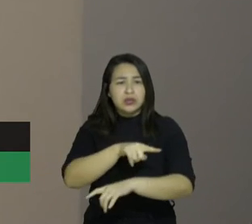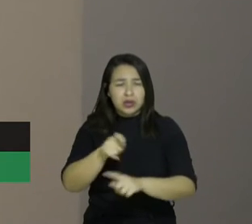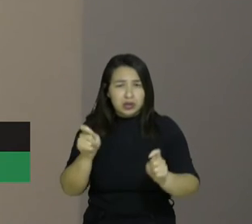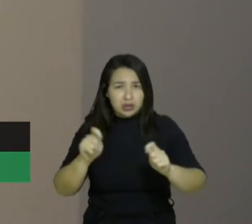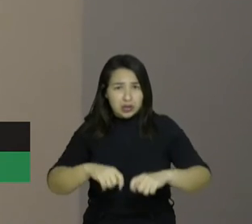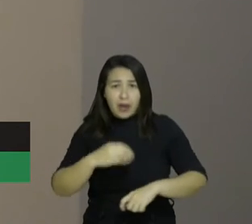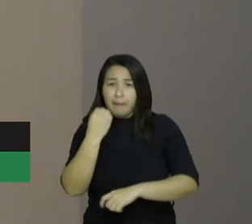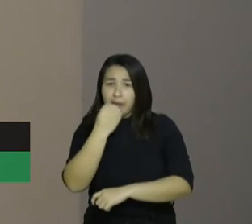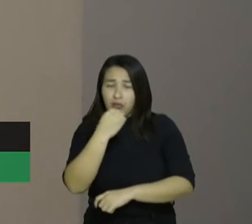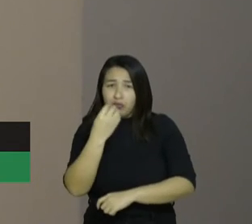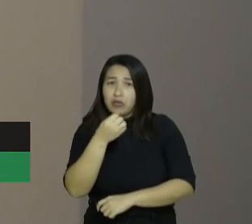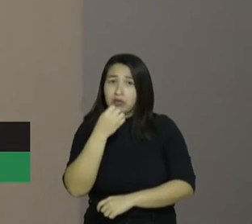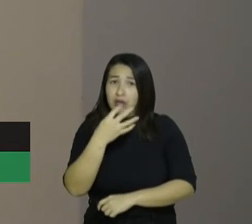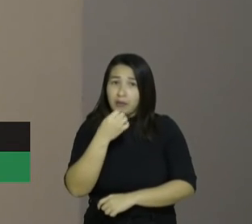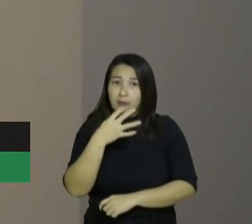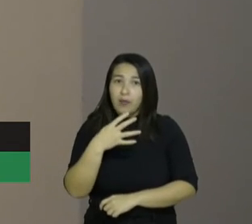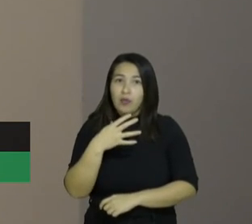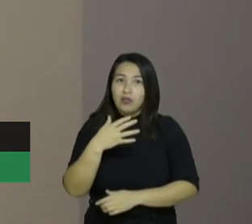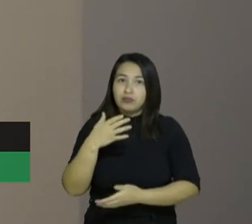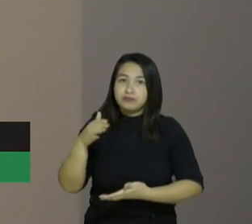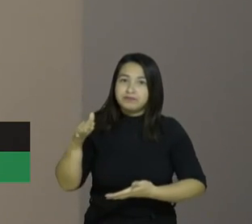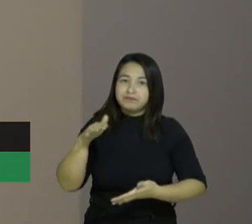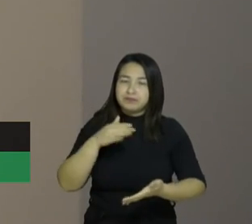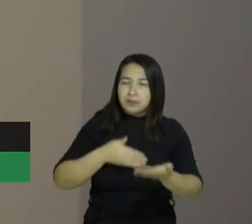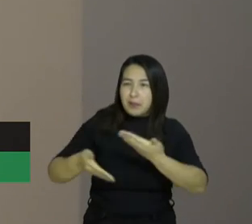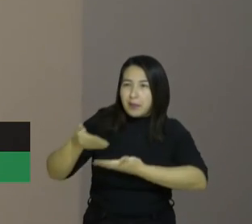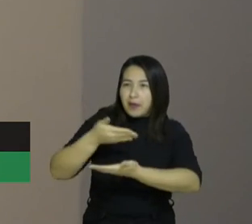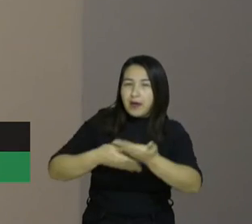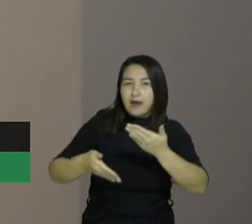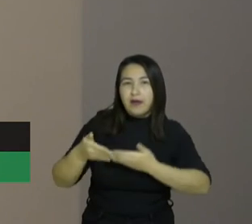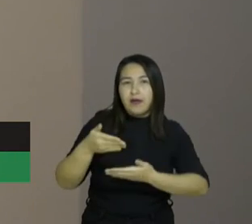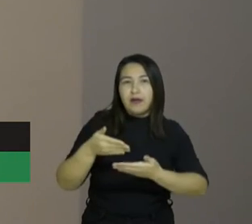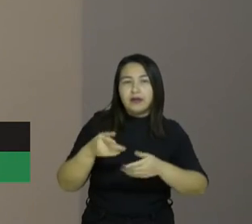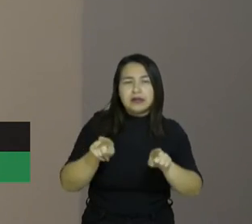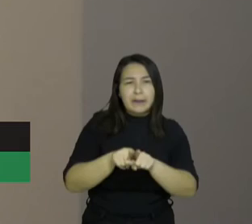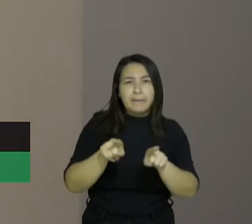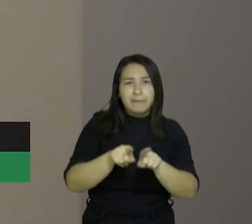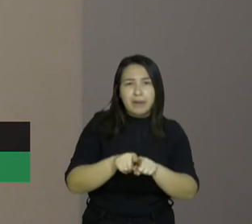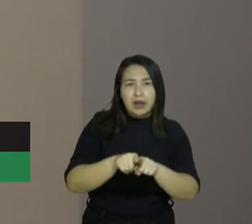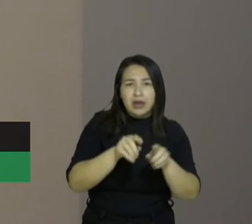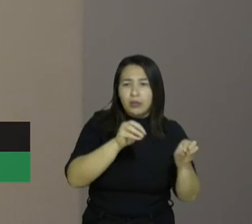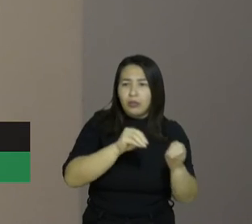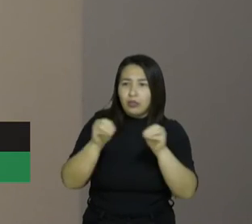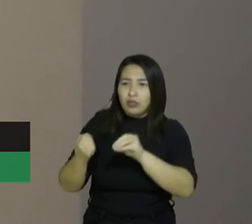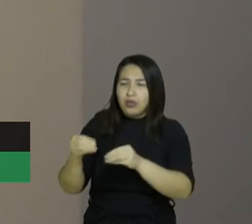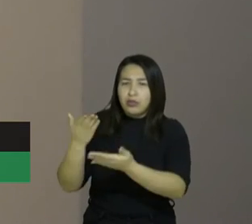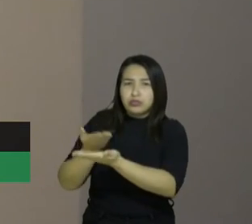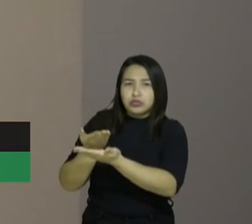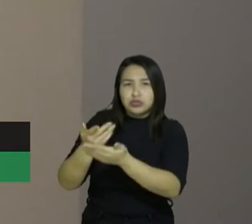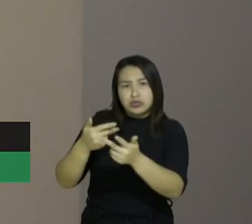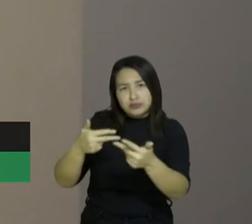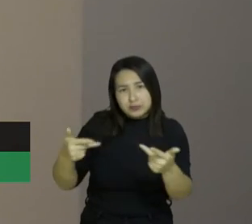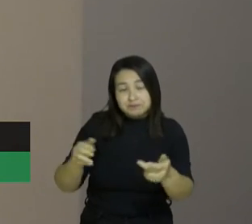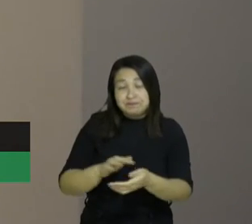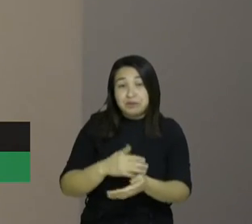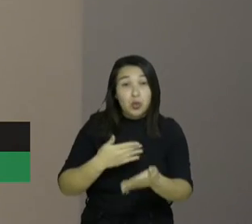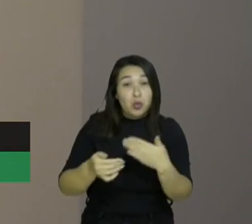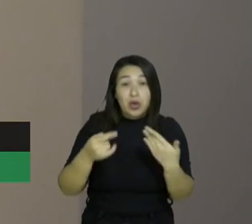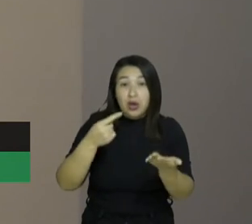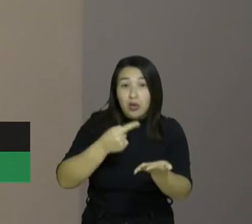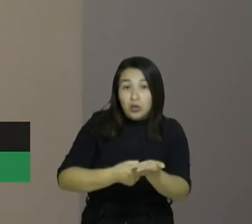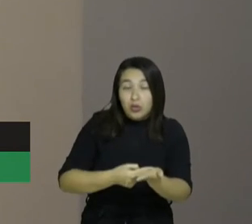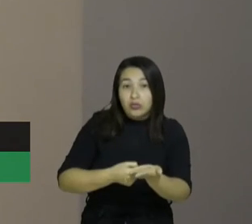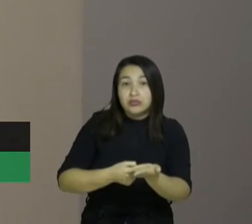de parcerias intercâmbios culturais e académicos porém como qualquer acordo desta magnitude é